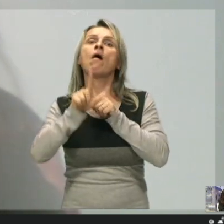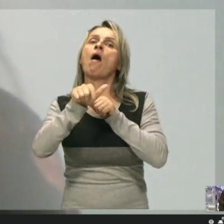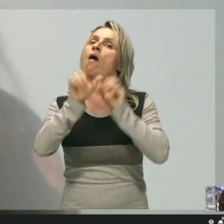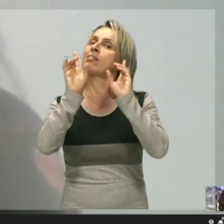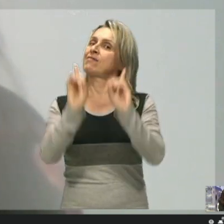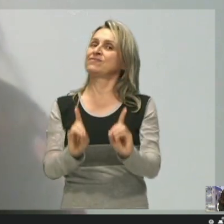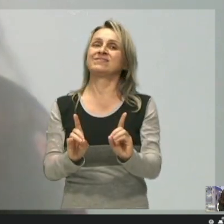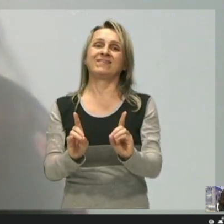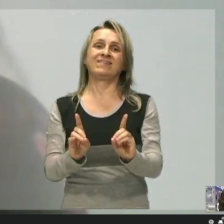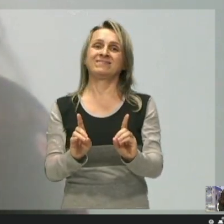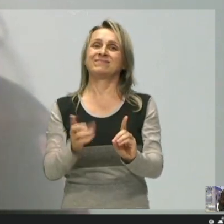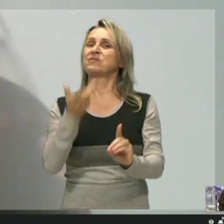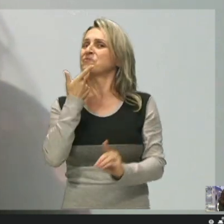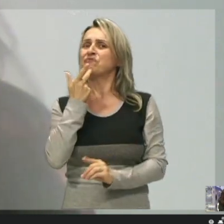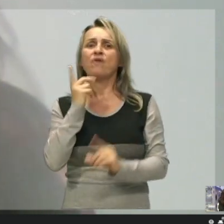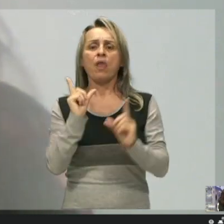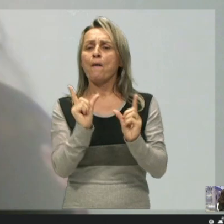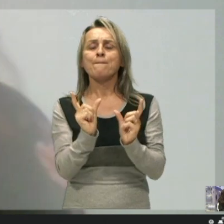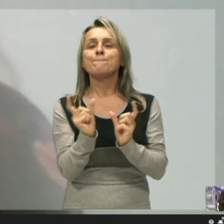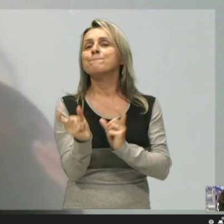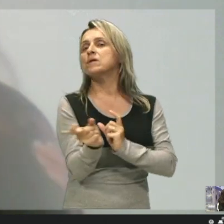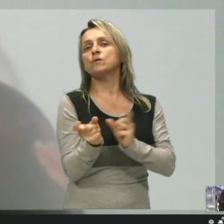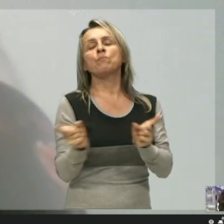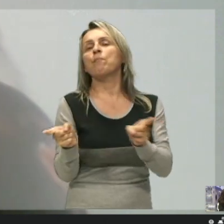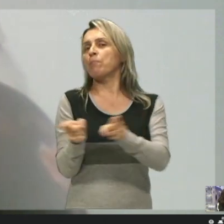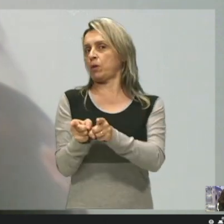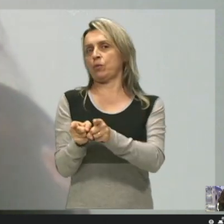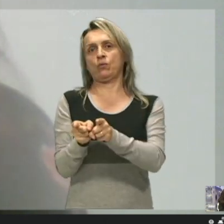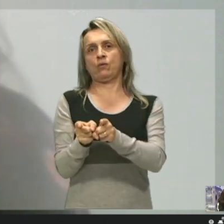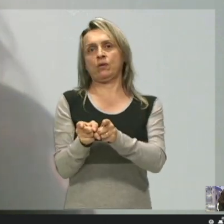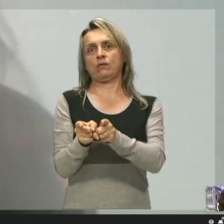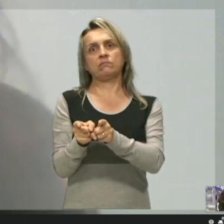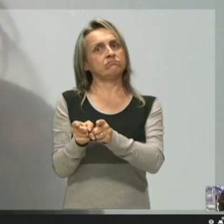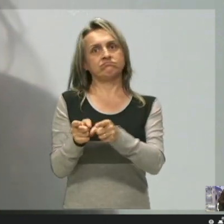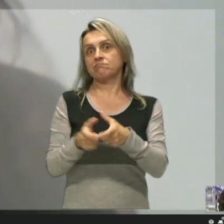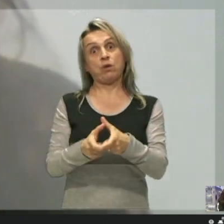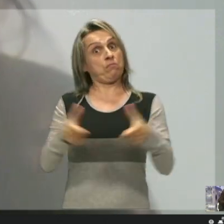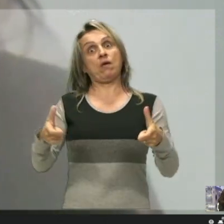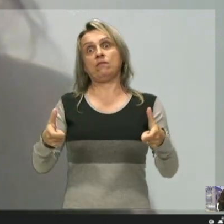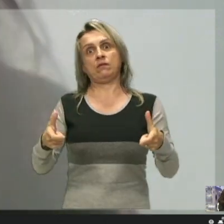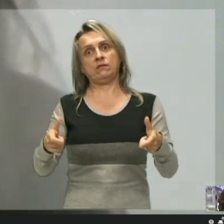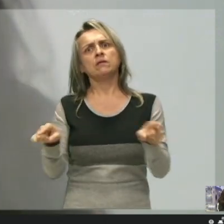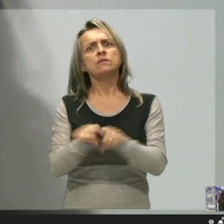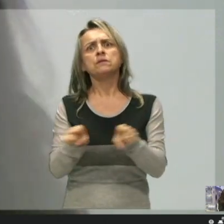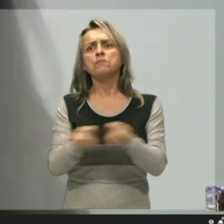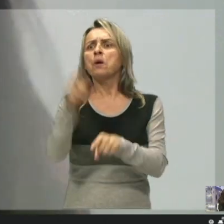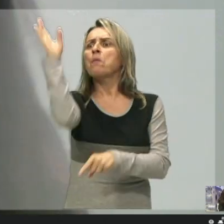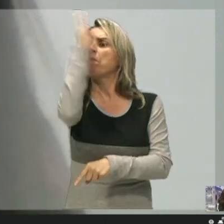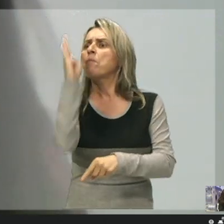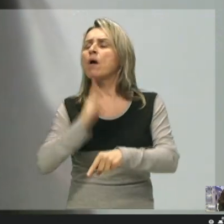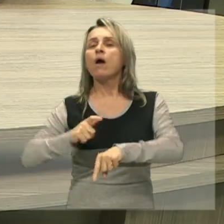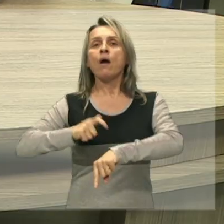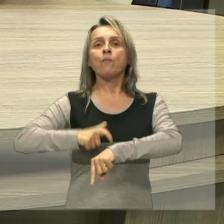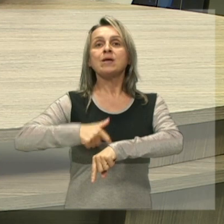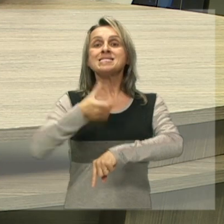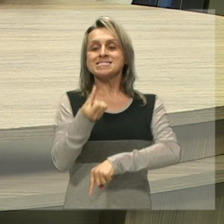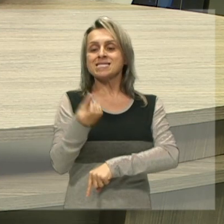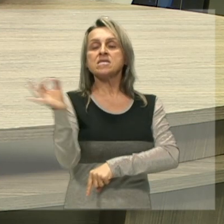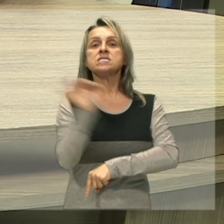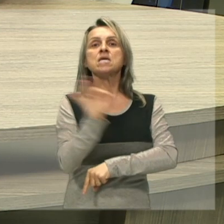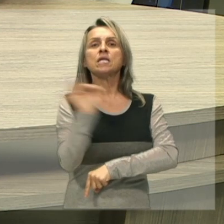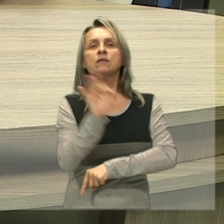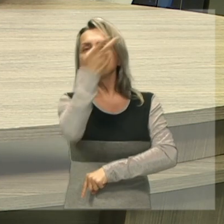uma minoria. E partindo do princípio que a gente também tem um país onde 60% das pessoas que têm